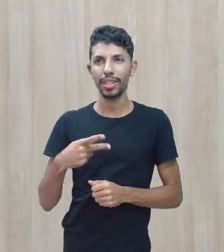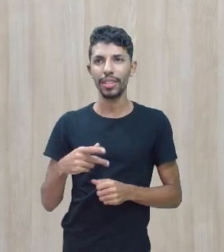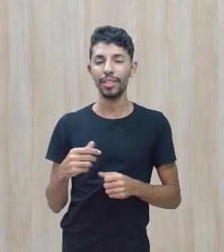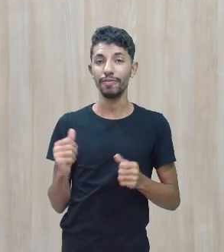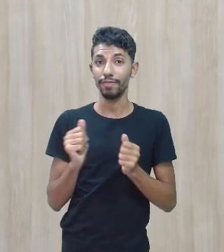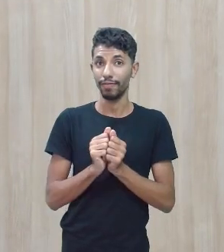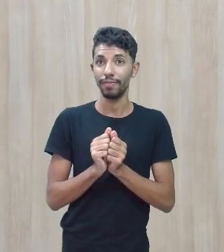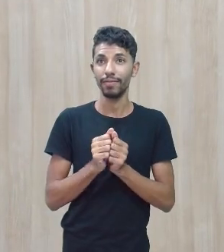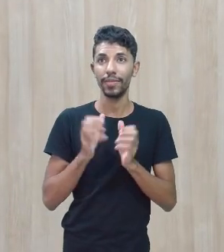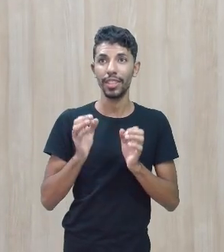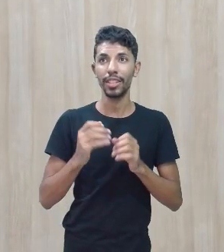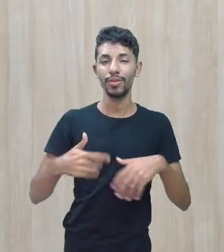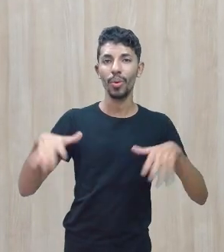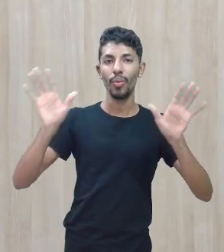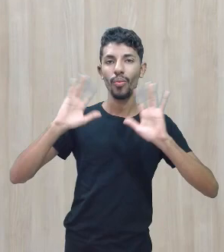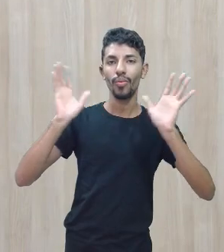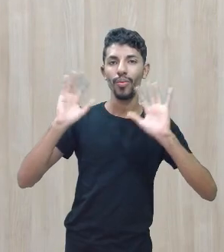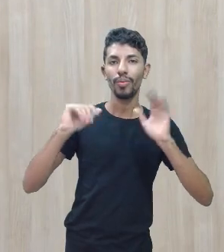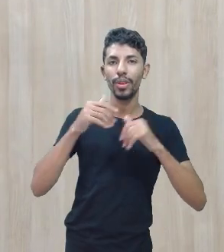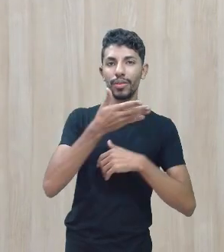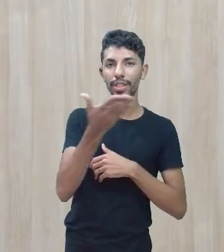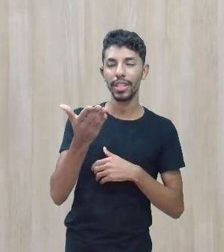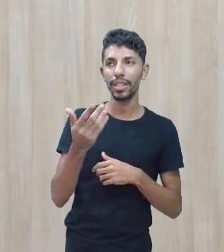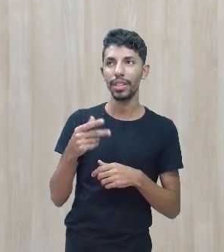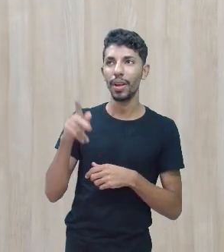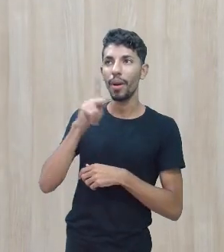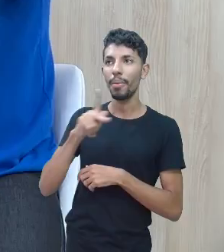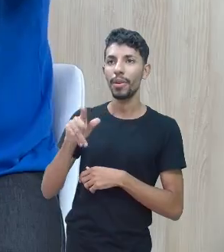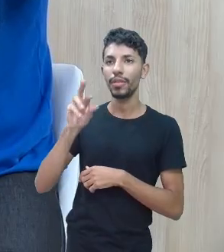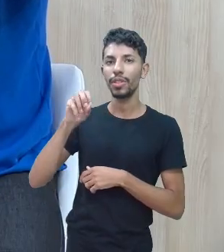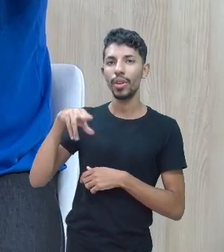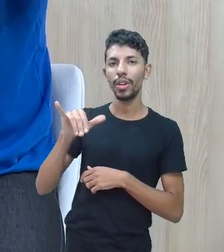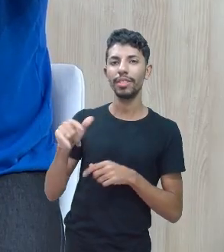junto. Dou um tchauzinho para vocês aqui e o professor Rony da mesma forma.